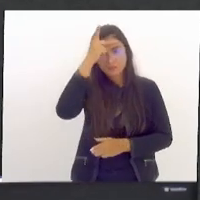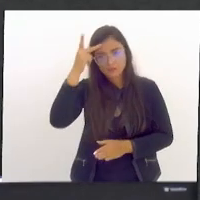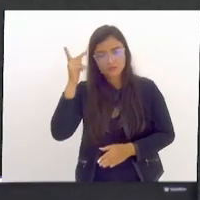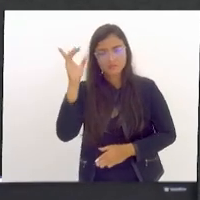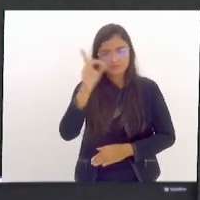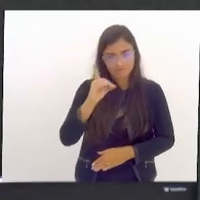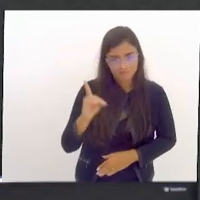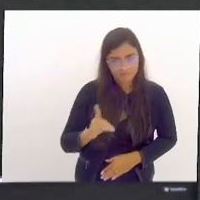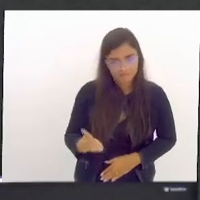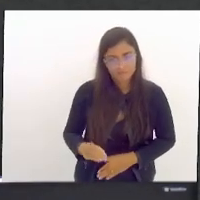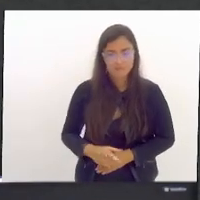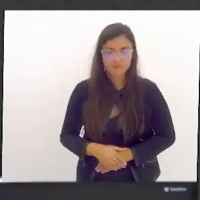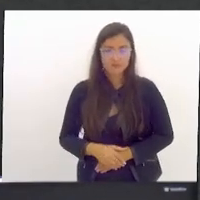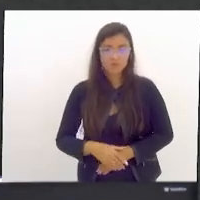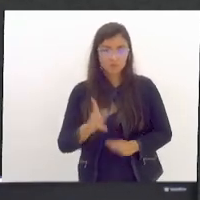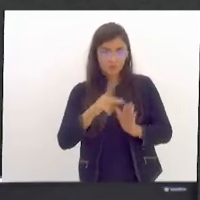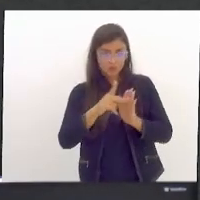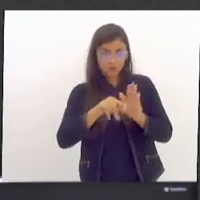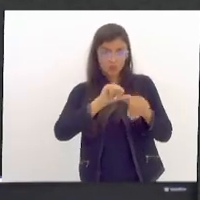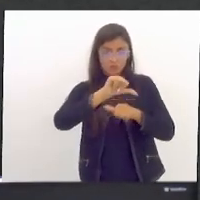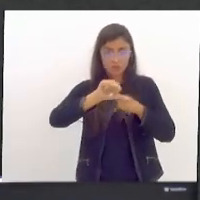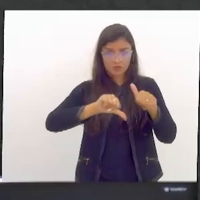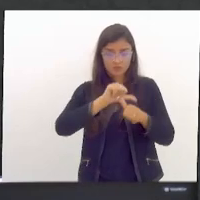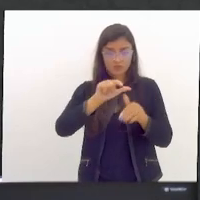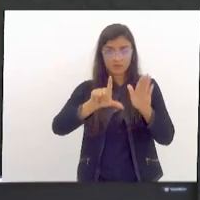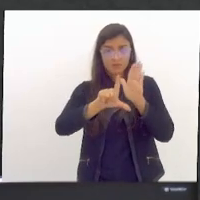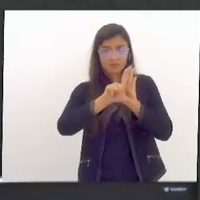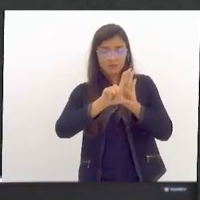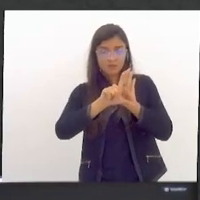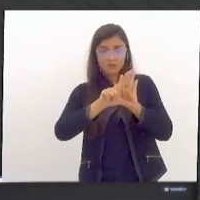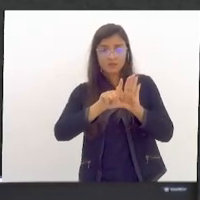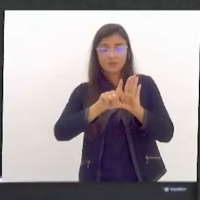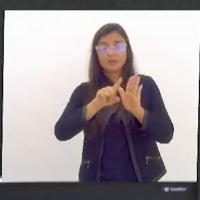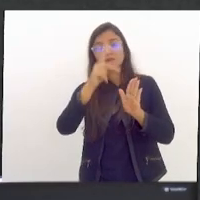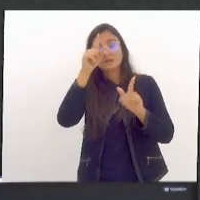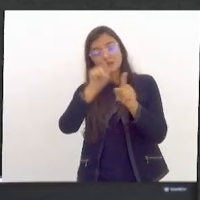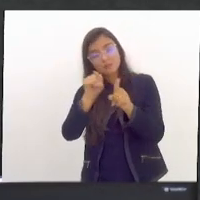O projeto está alterando uma lei para incluir as pessoas com